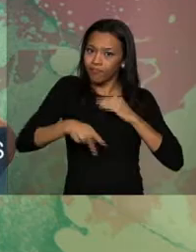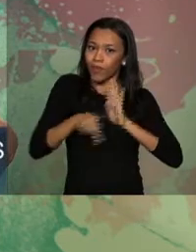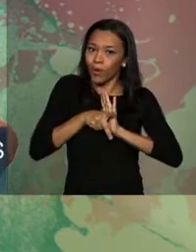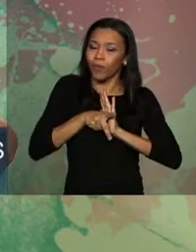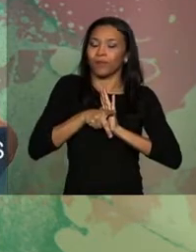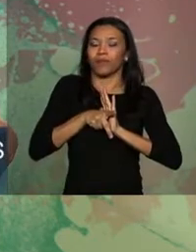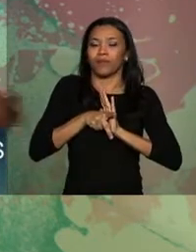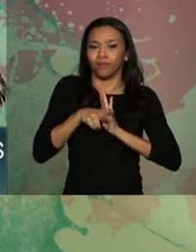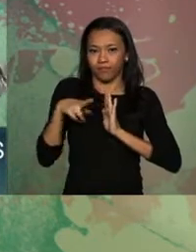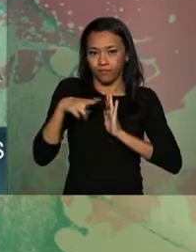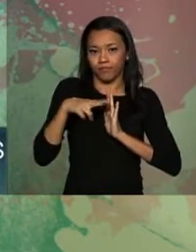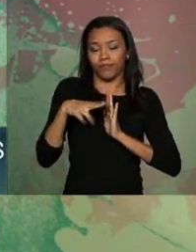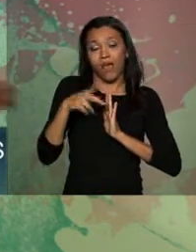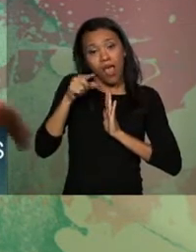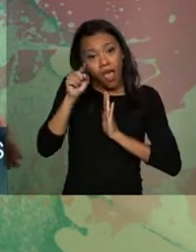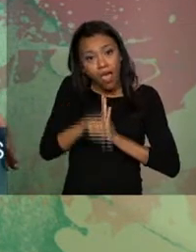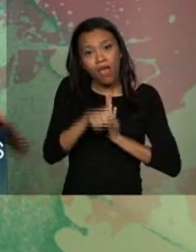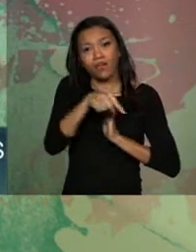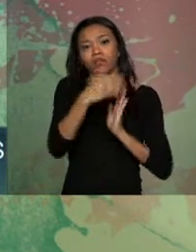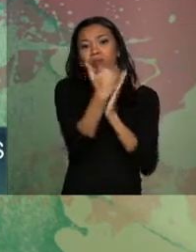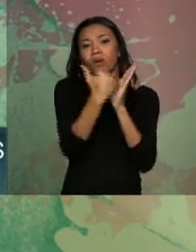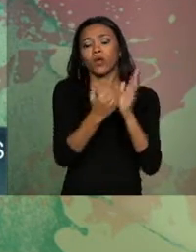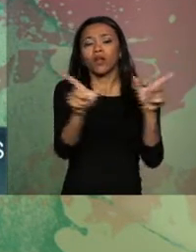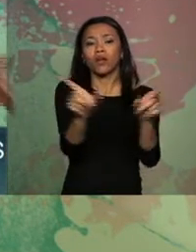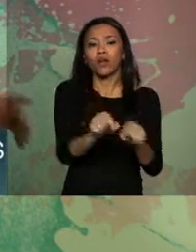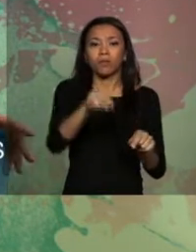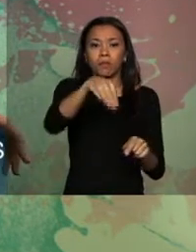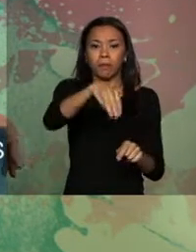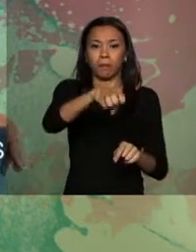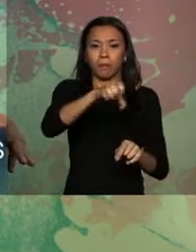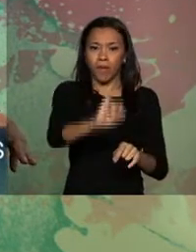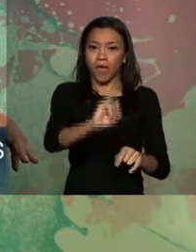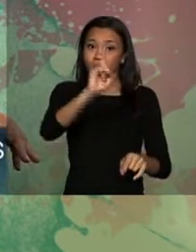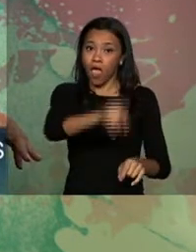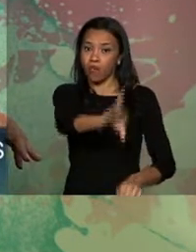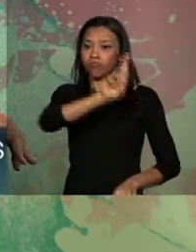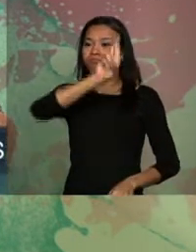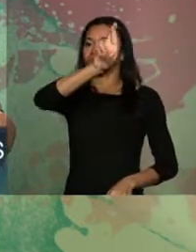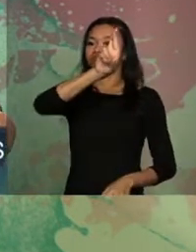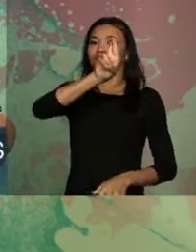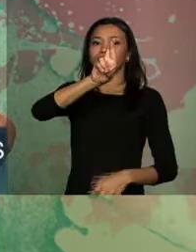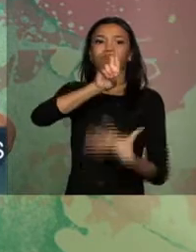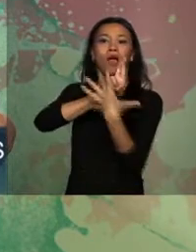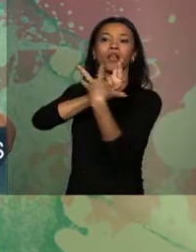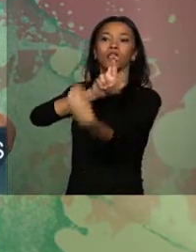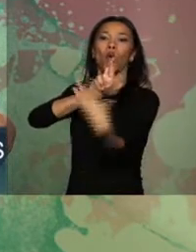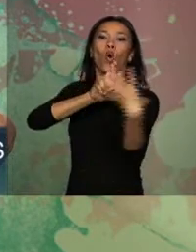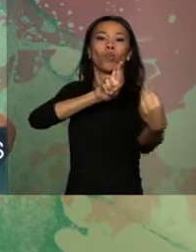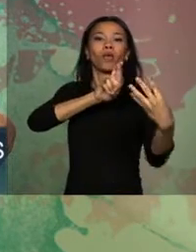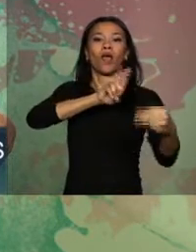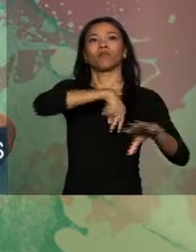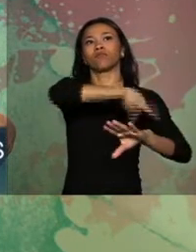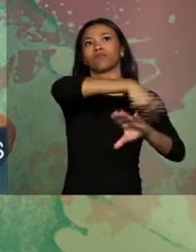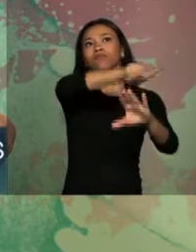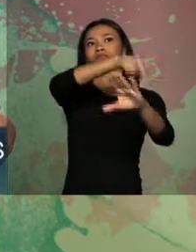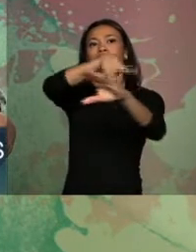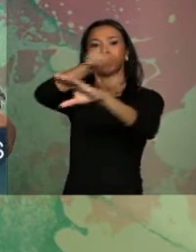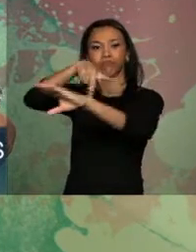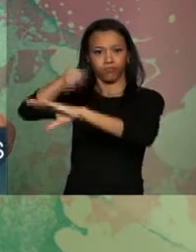um programa que vai ser um programa referência no mundo, nos países